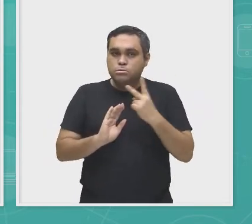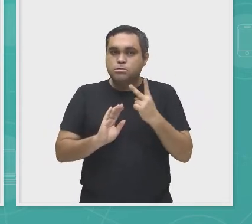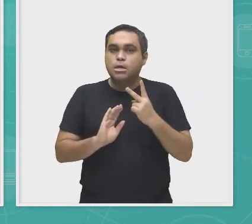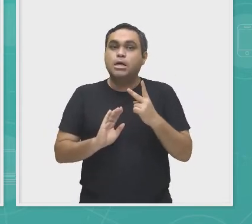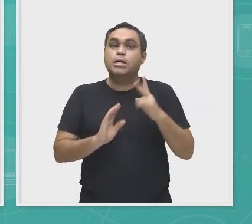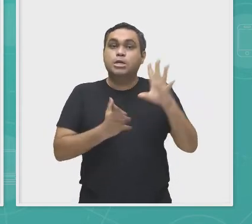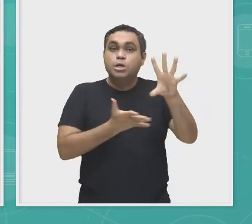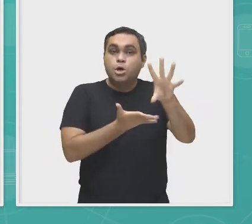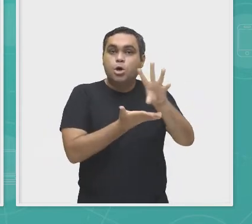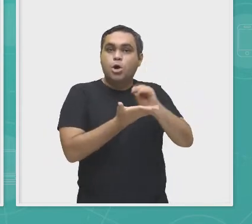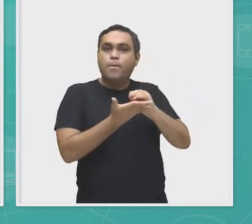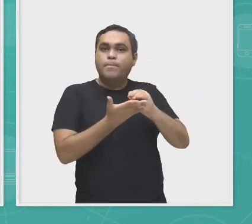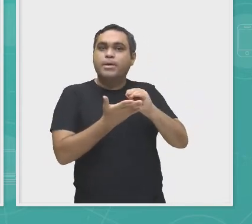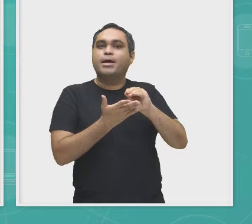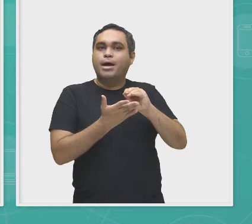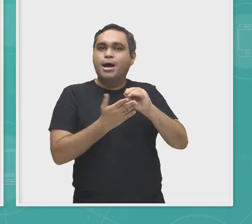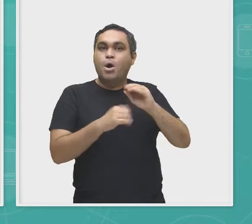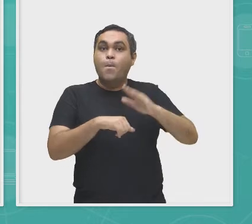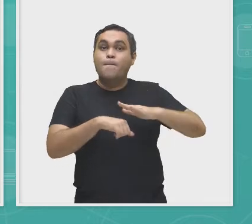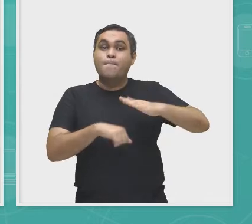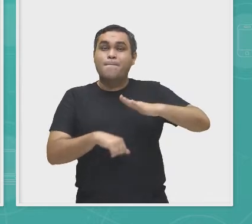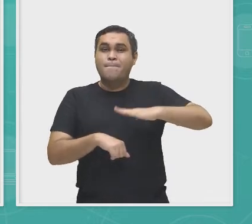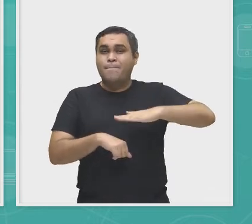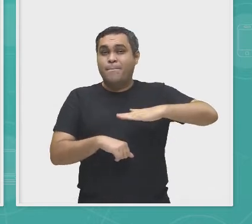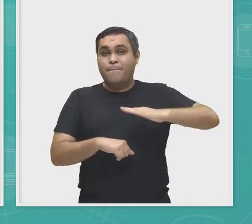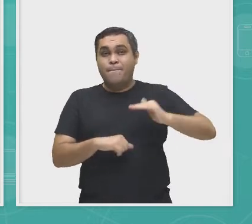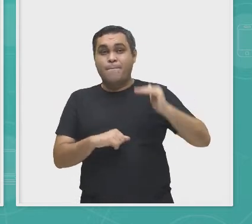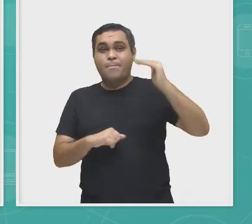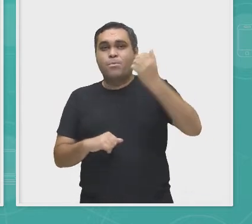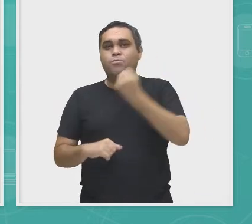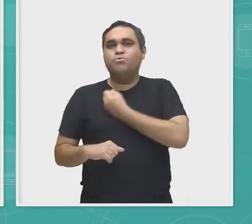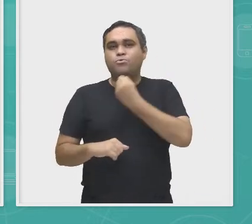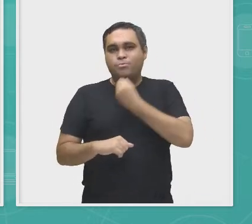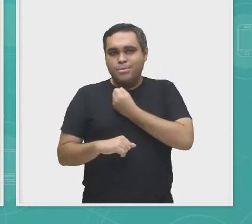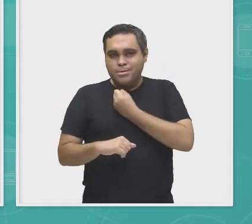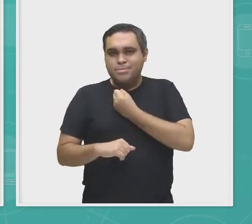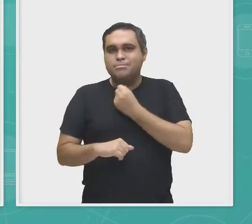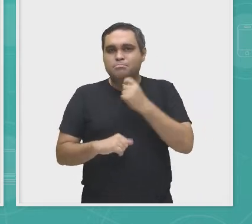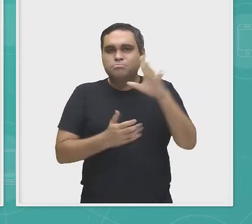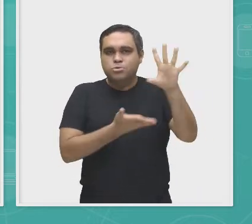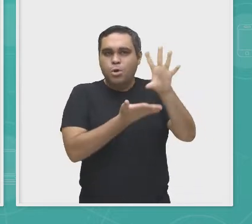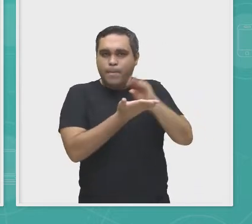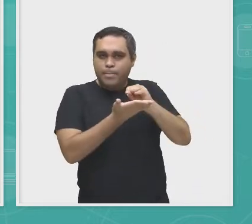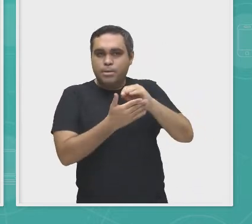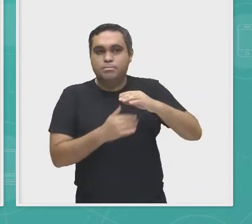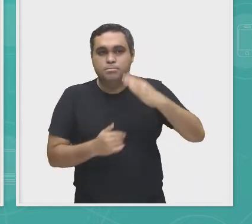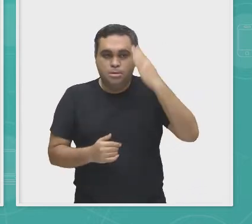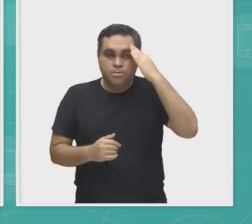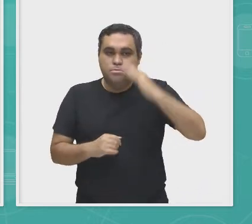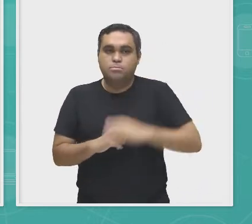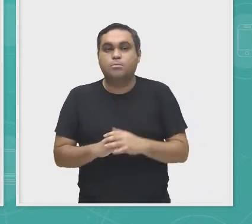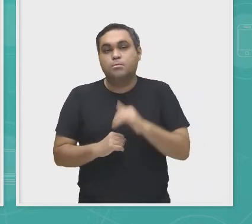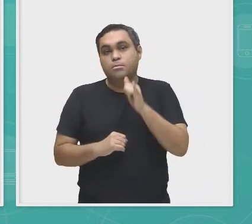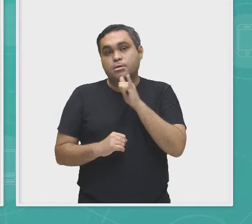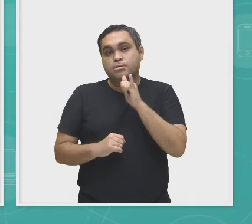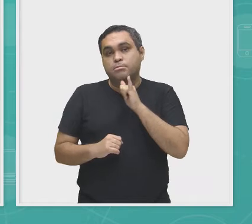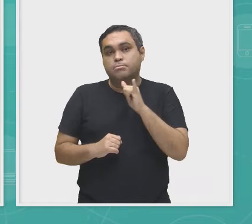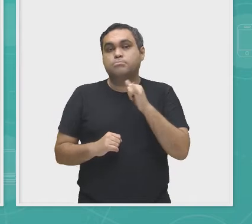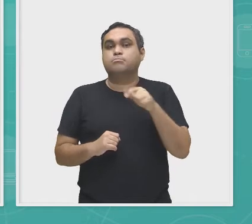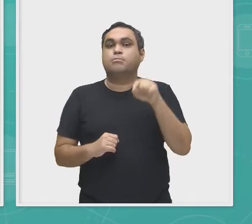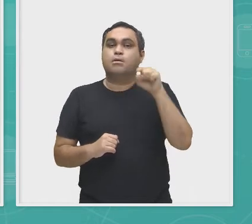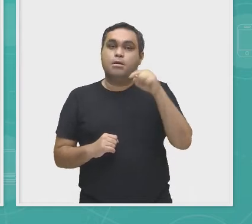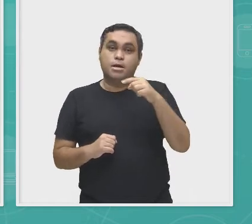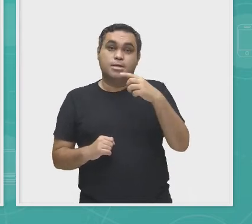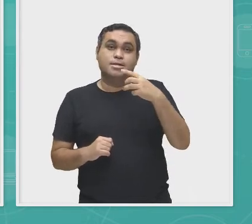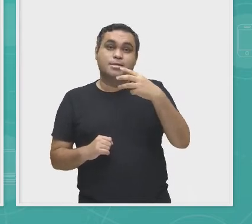conservar o sinal do maior número de valor absoluto. Nesse caso, o maior número é negativo